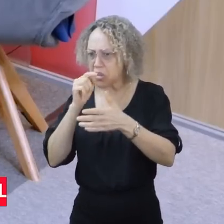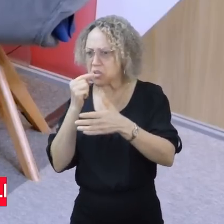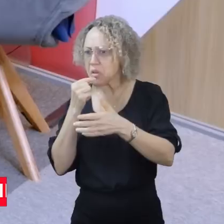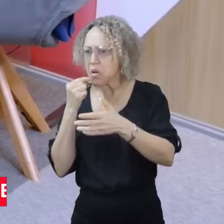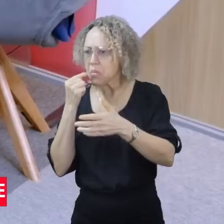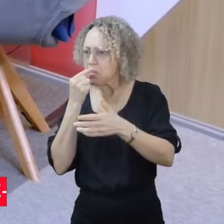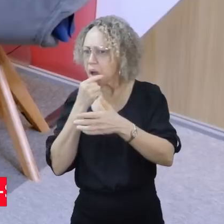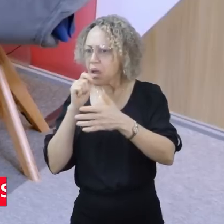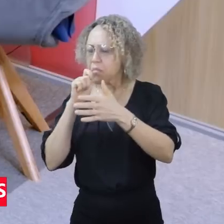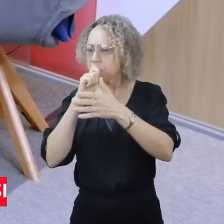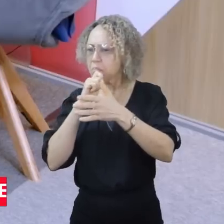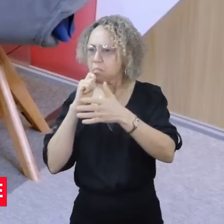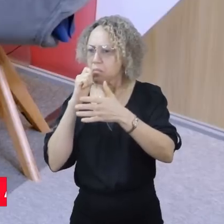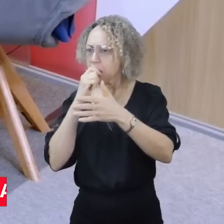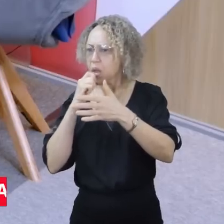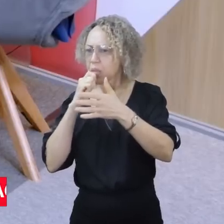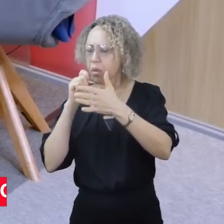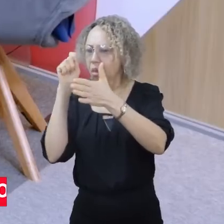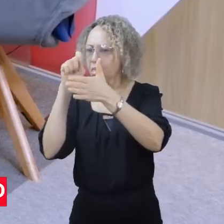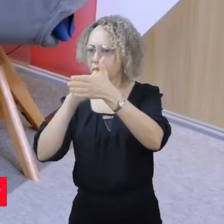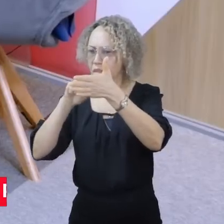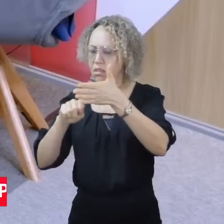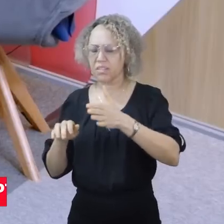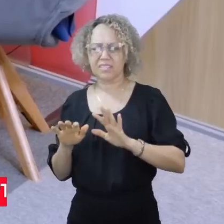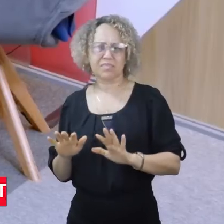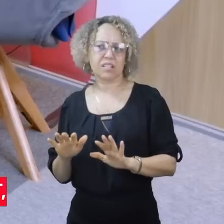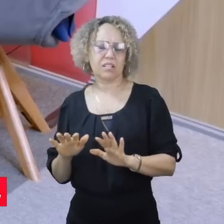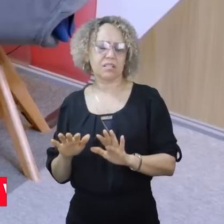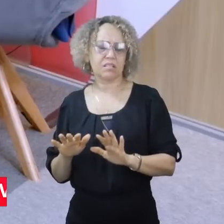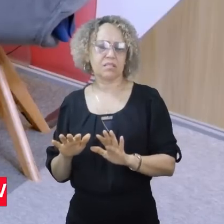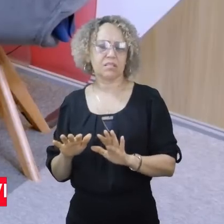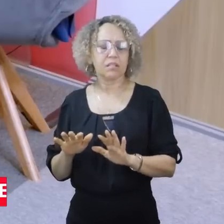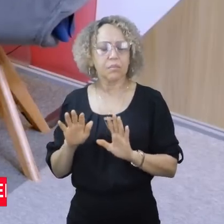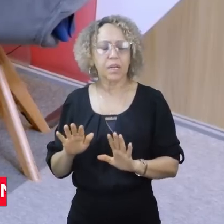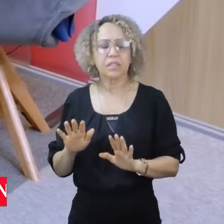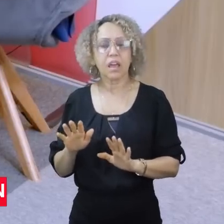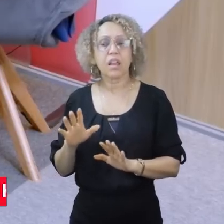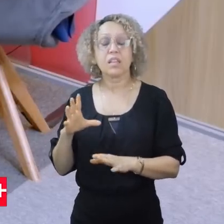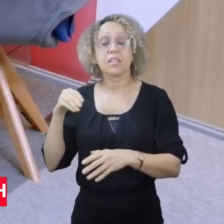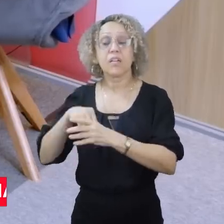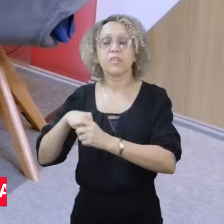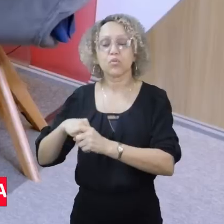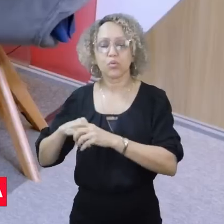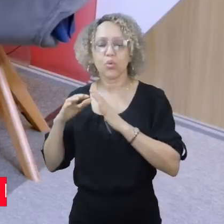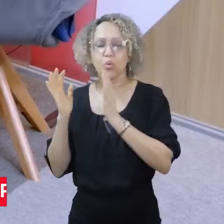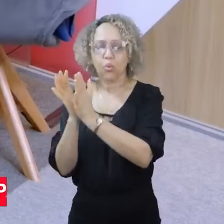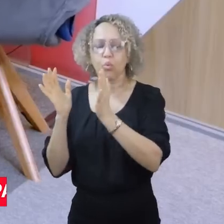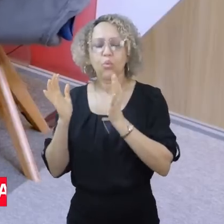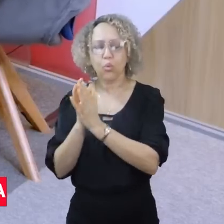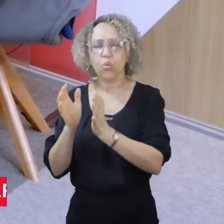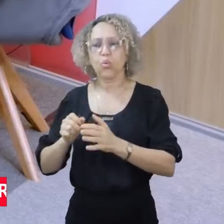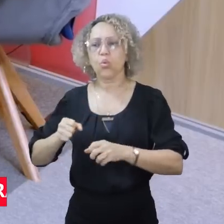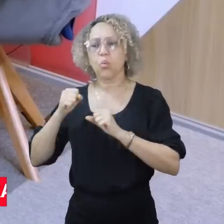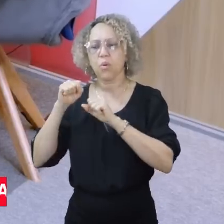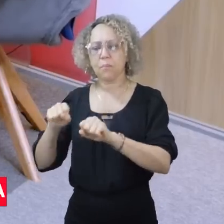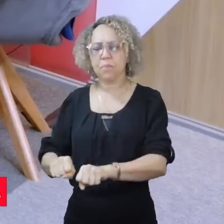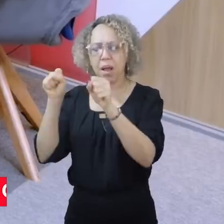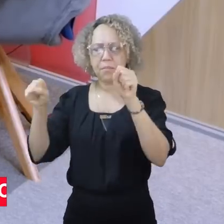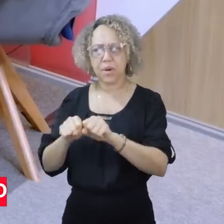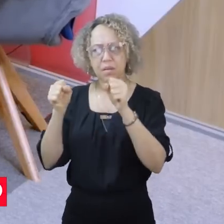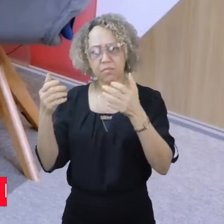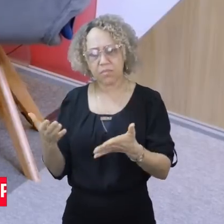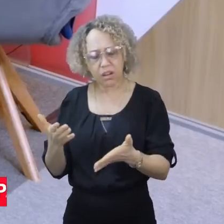aí, né, em todos esses atos, em todo esse envolvimento, né, na tentativa de golpe. Eu peguei alguns dados aqui